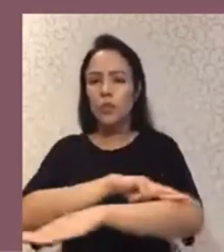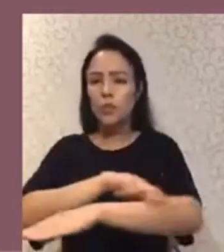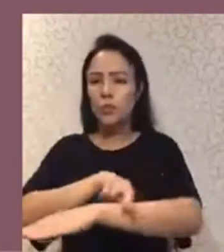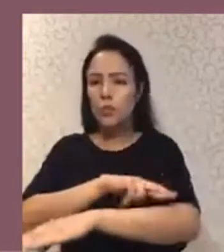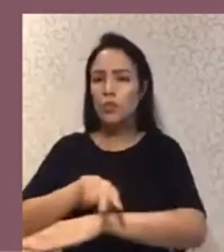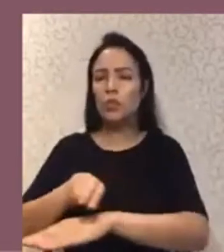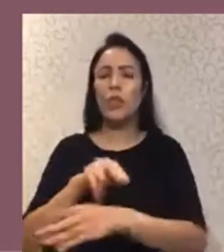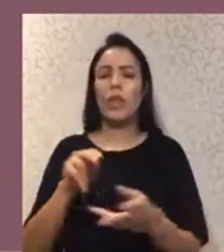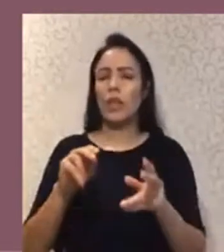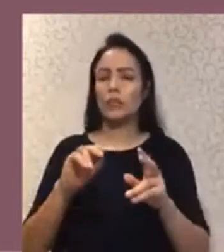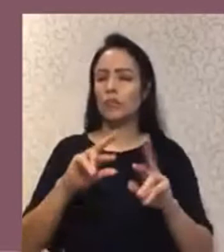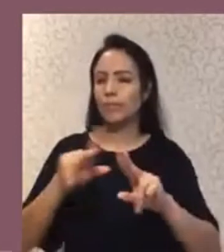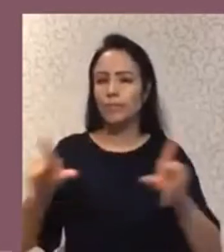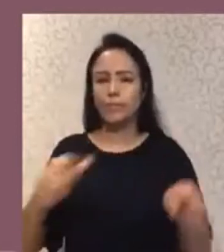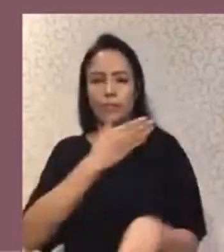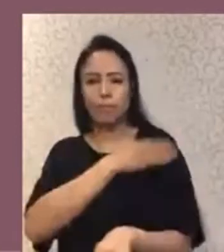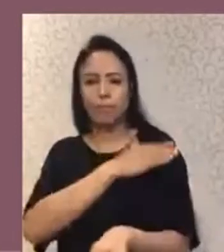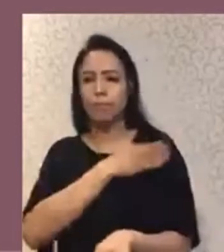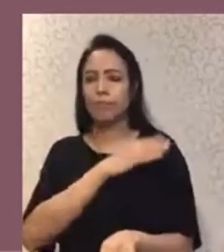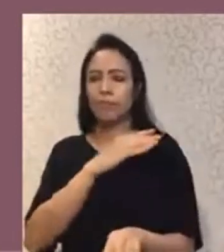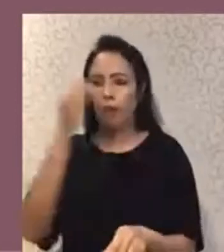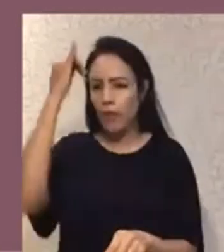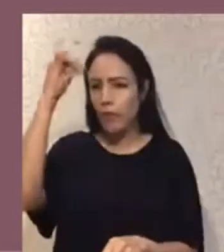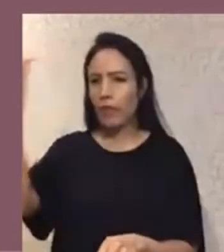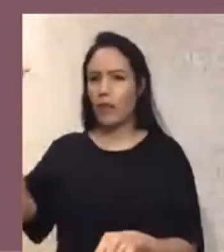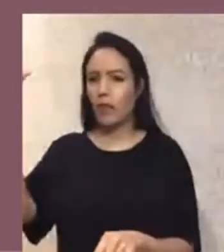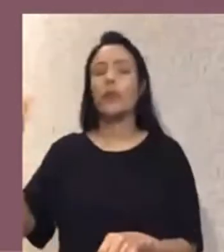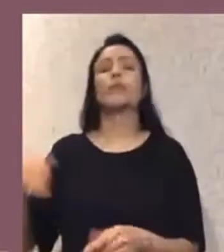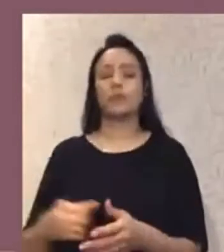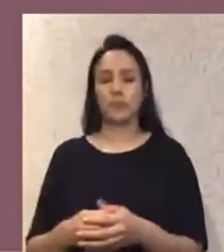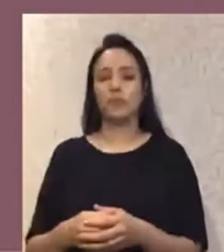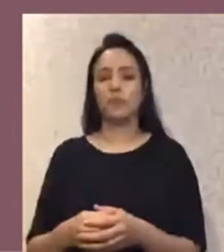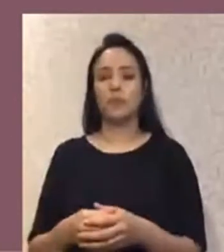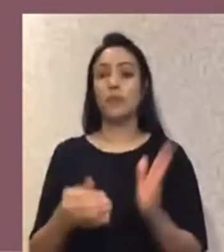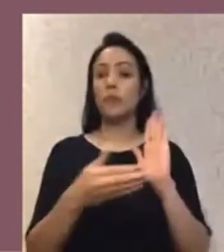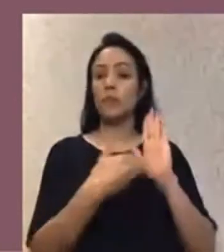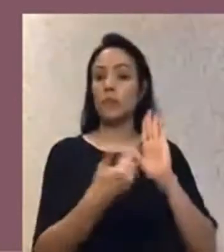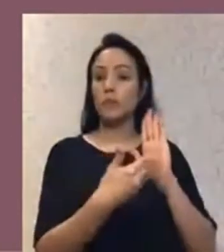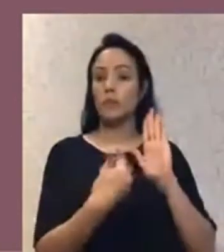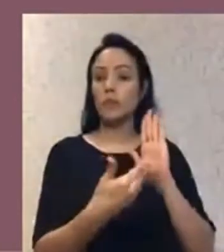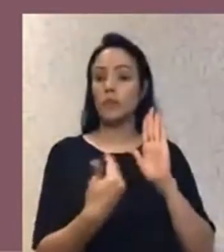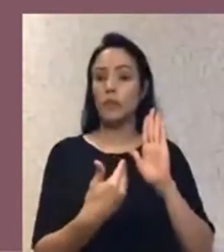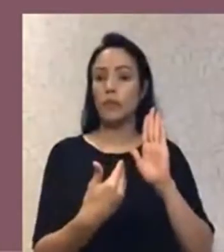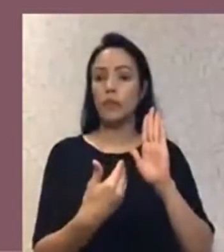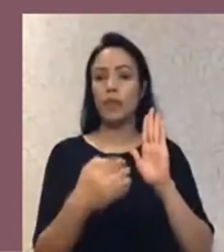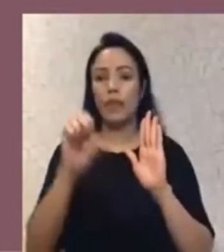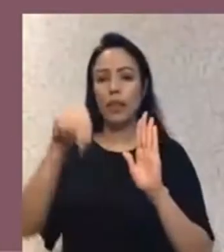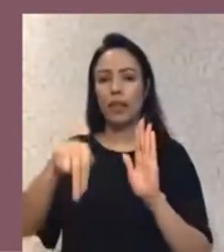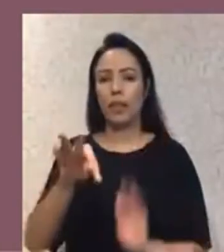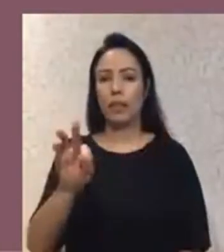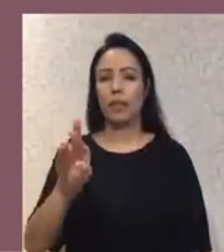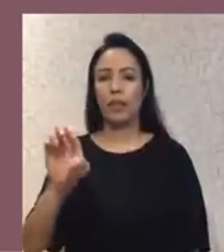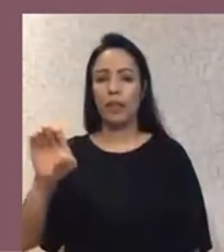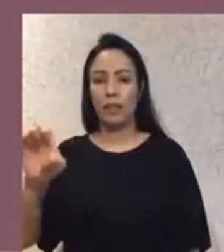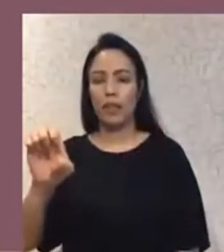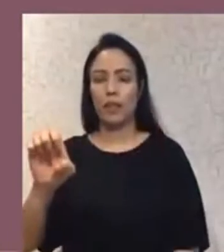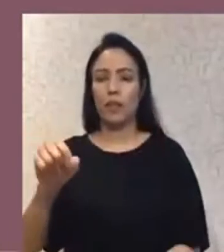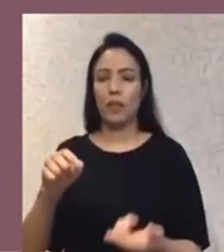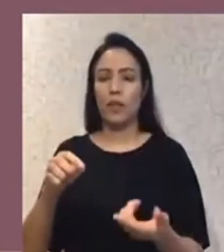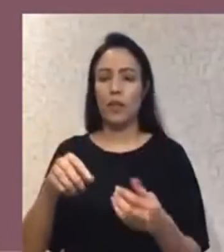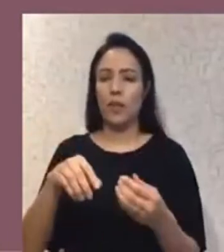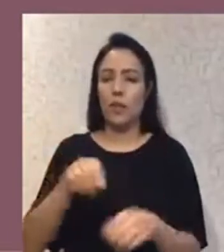Relações Étnico-Raciais, autora dos livros Entre o Encardido, O Branco e o Branquíssimo,